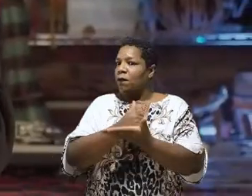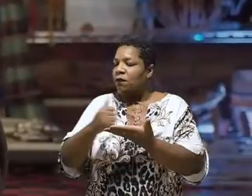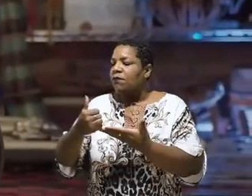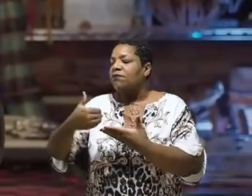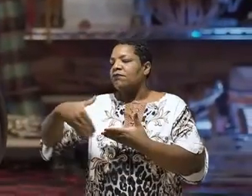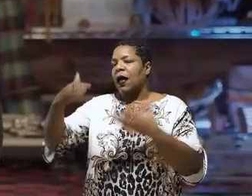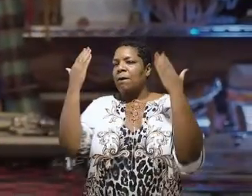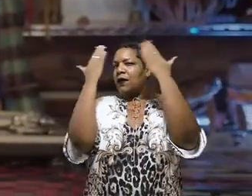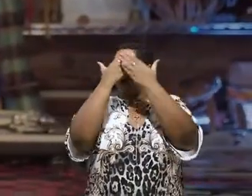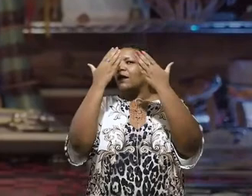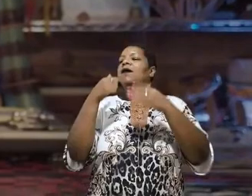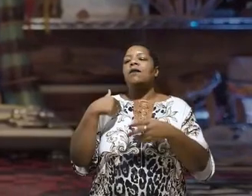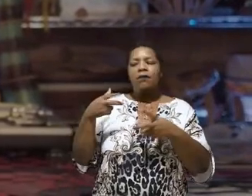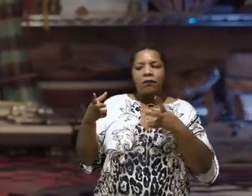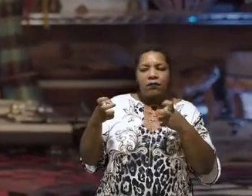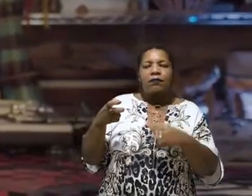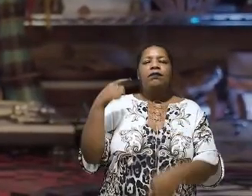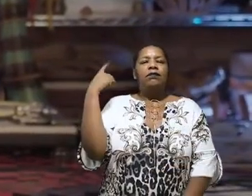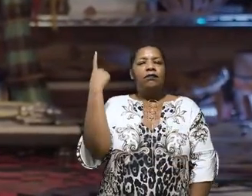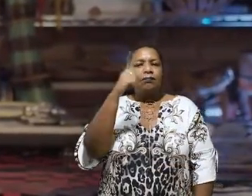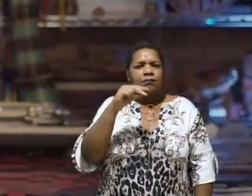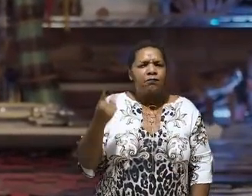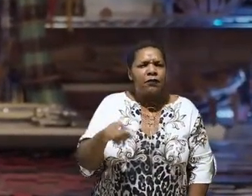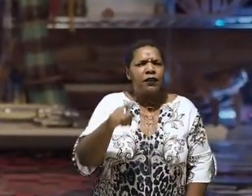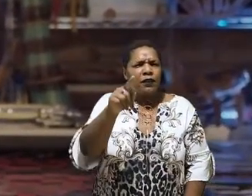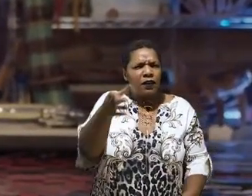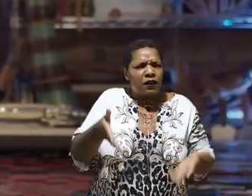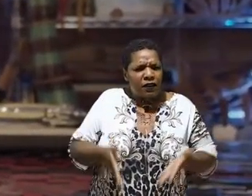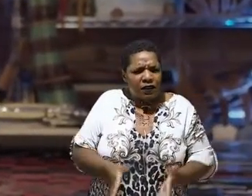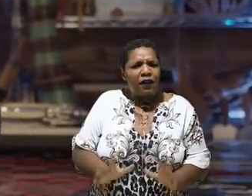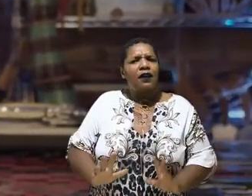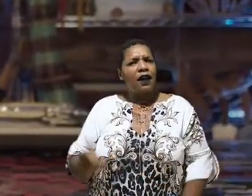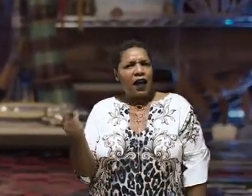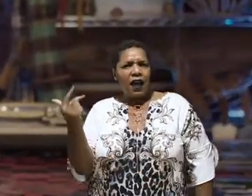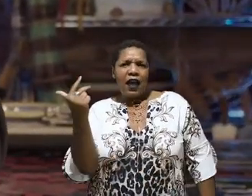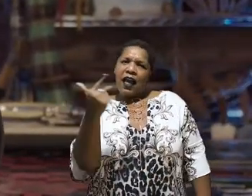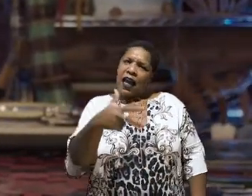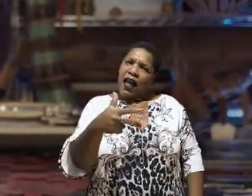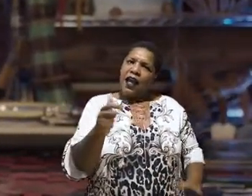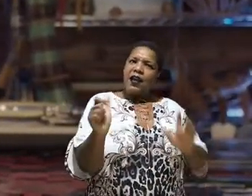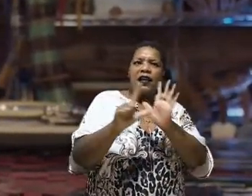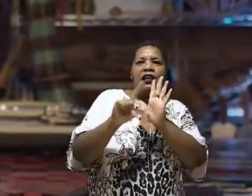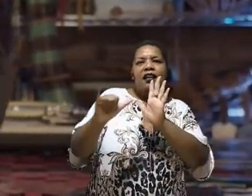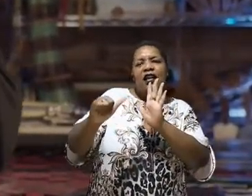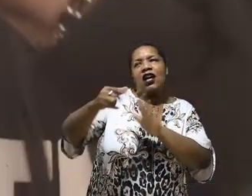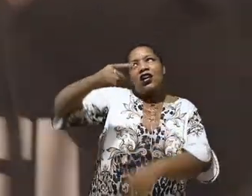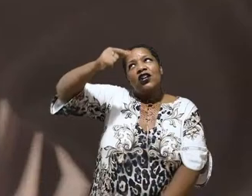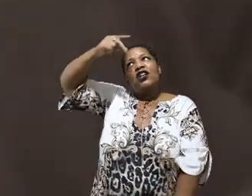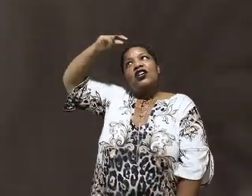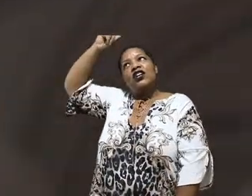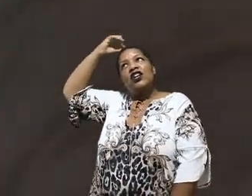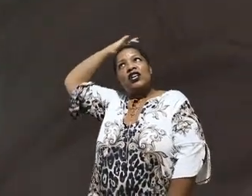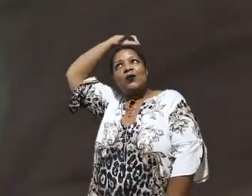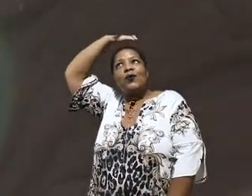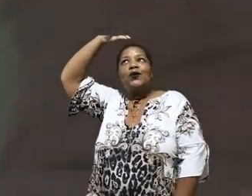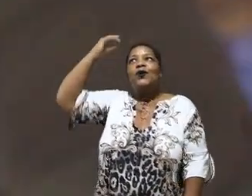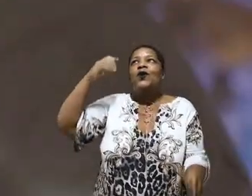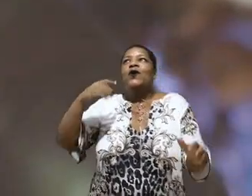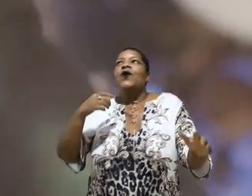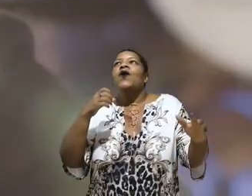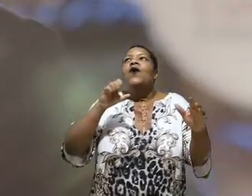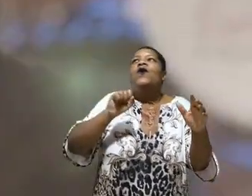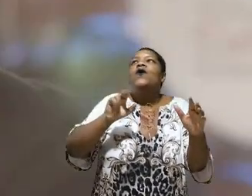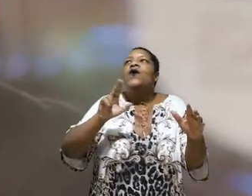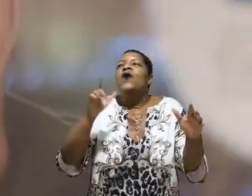batido passa mais despercebido não passa fico aqui esperando você o rapper suas leis antigos espíritos do